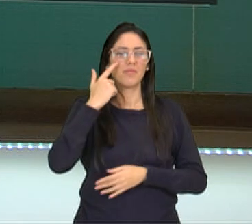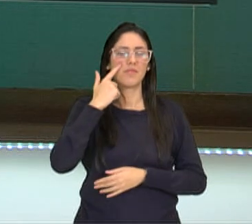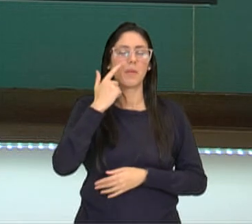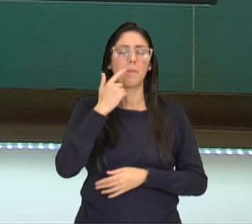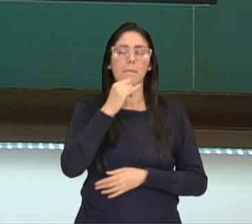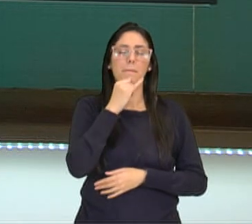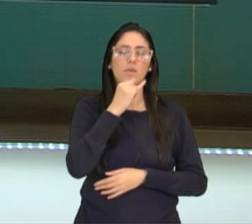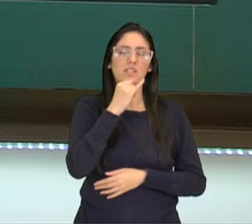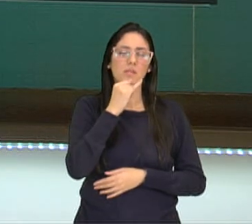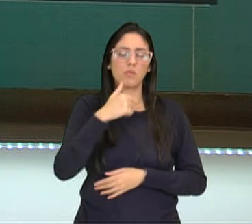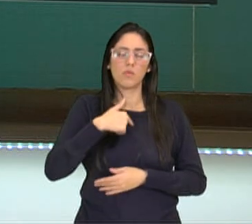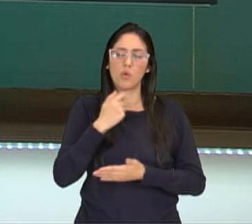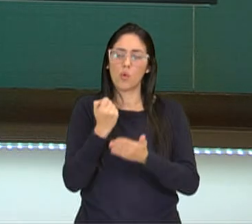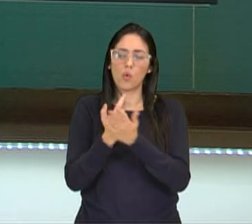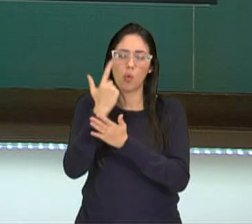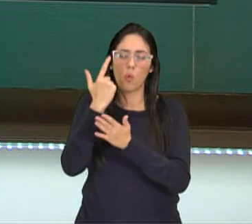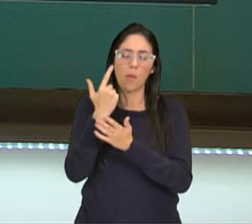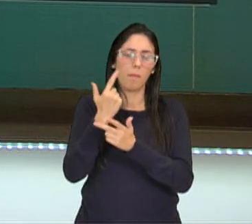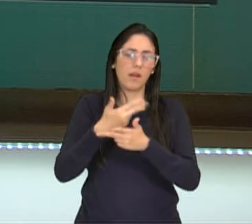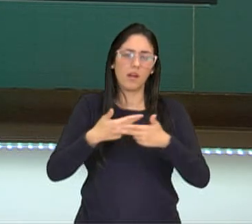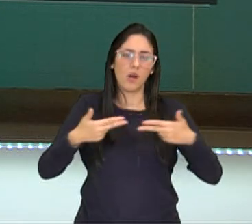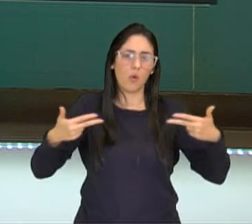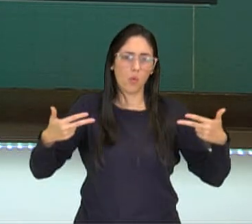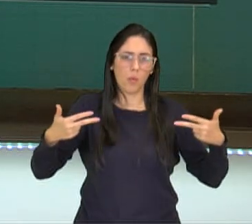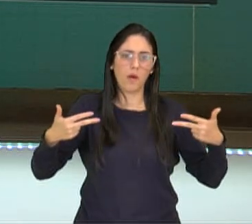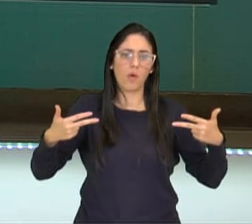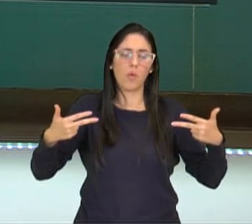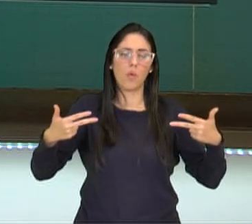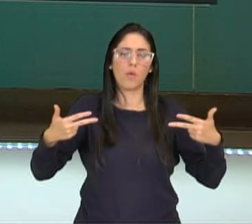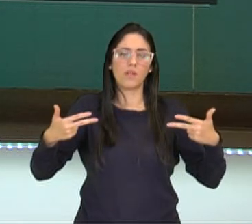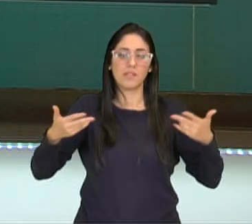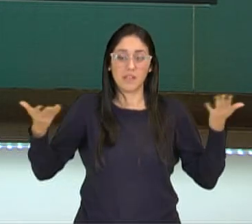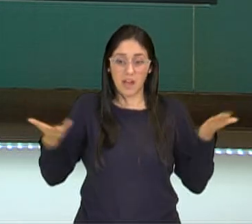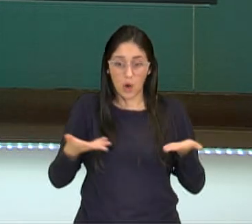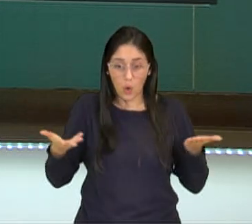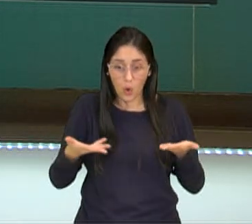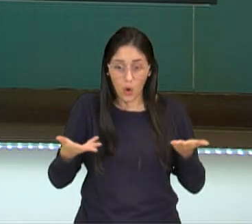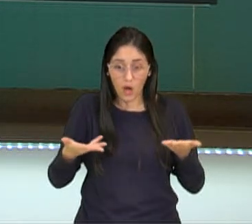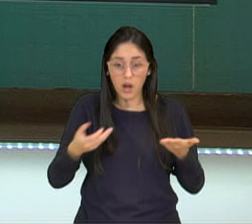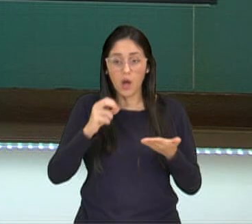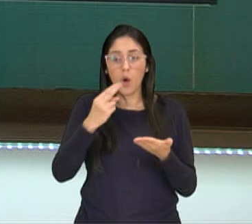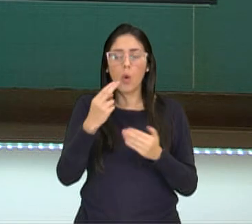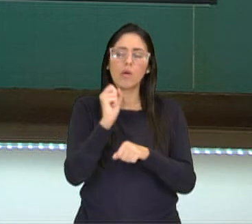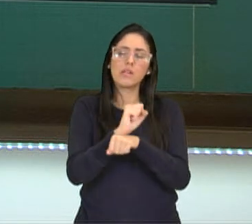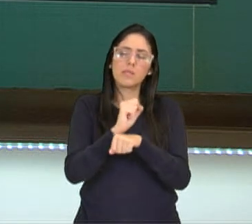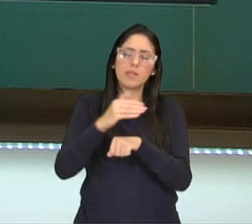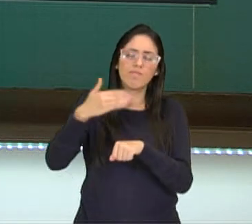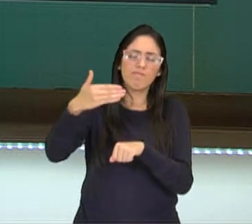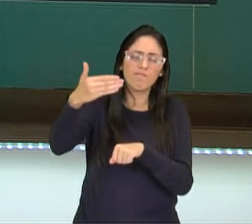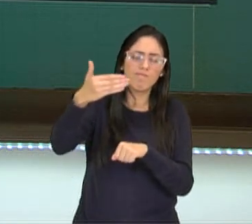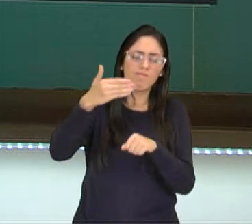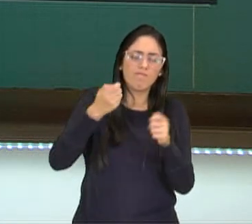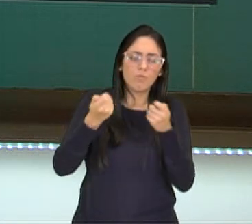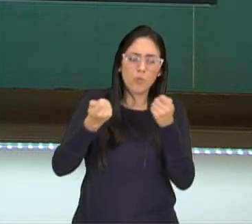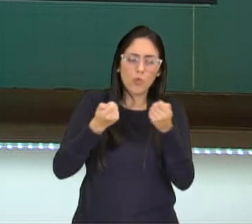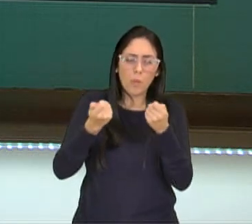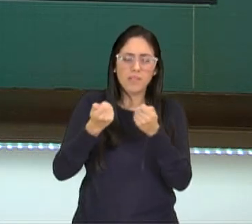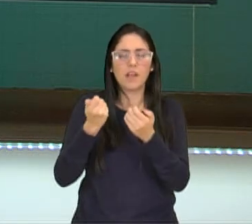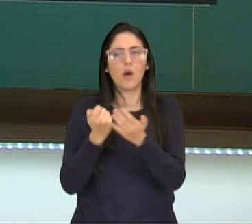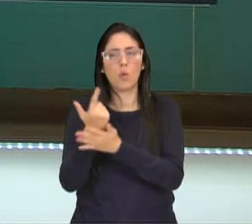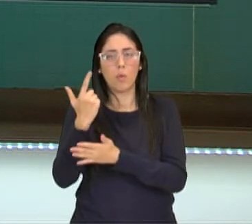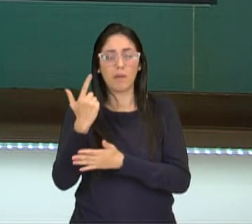comprar algo de informática e comprar agora ou esperar um tempo a fazer. Tudo isso